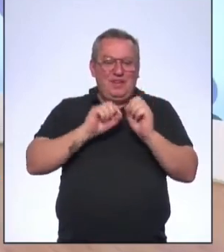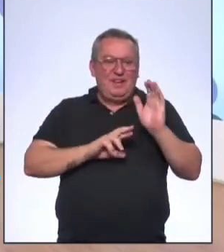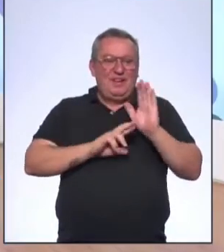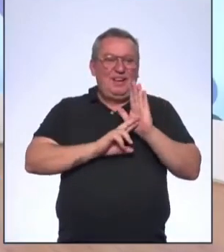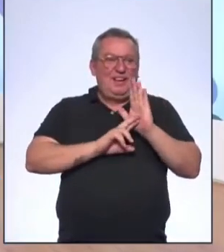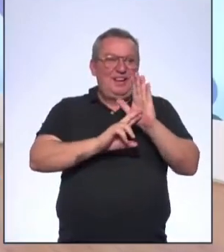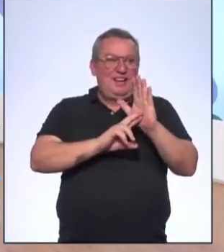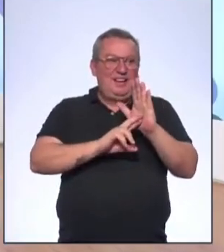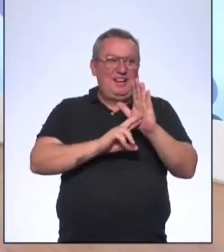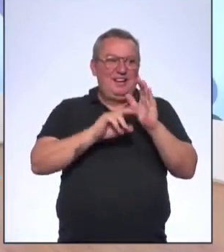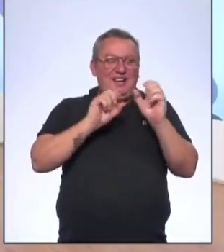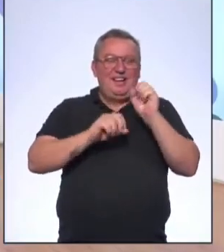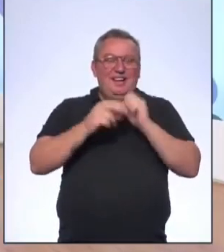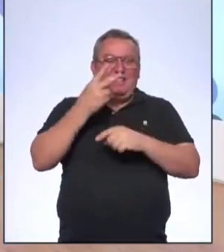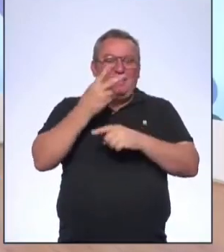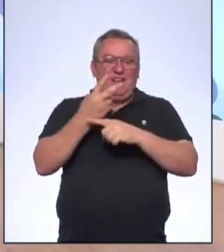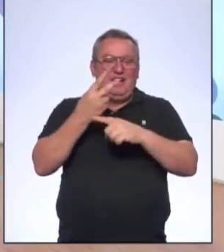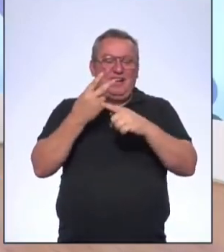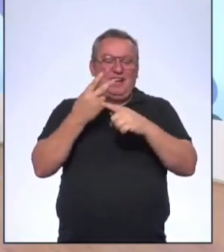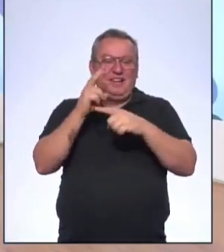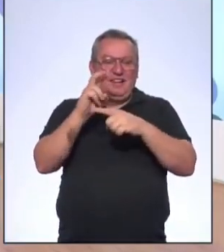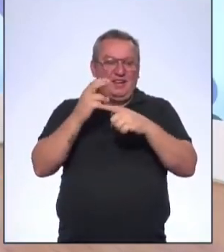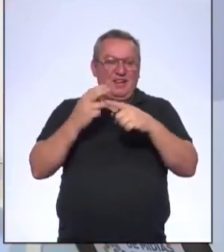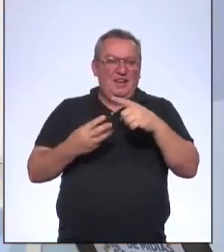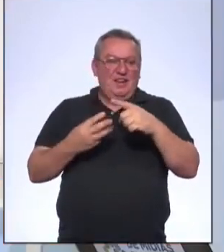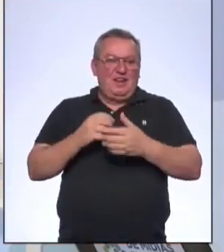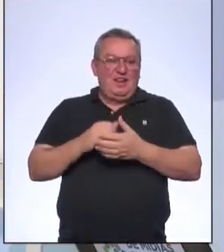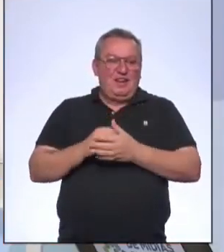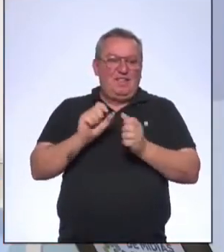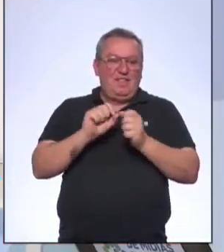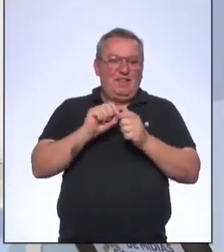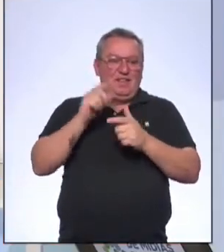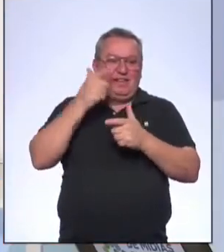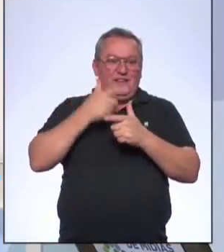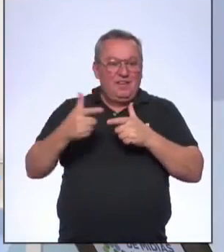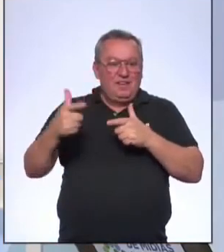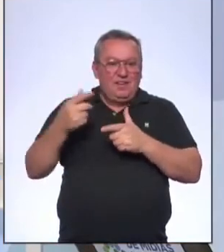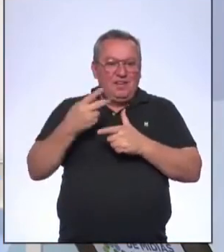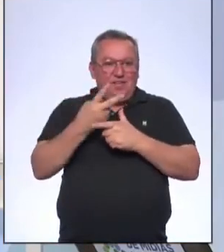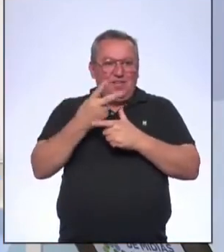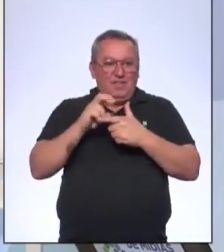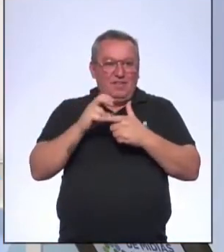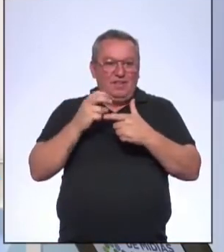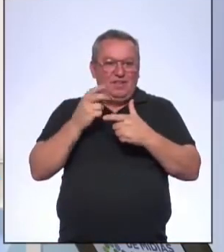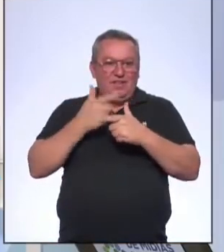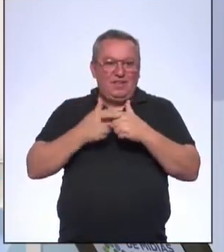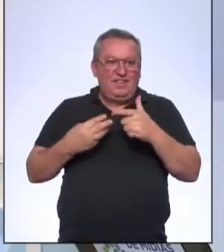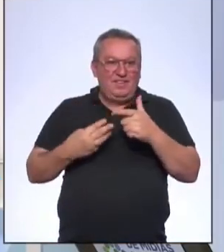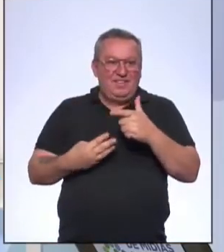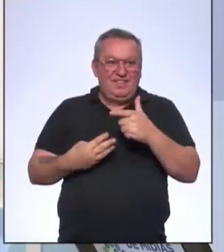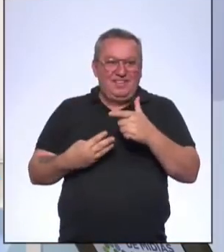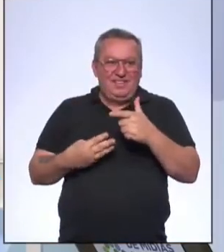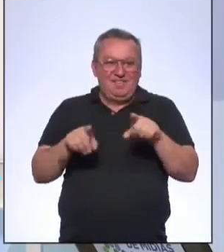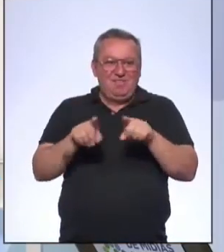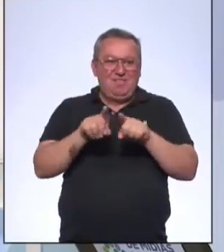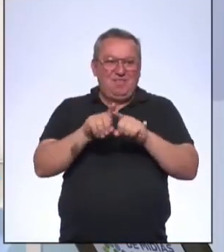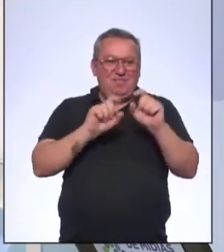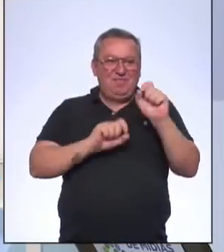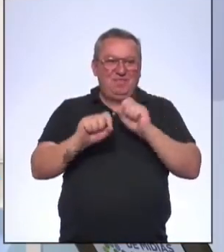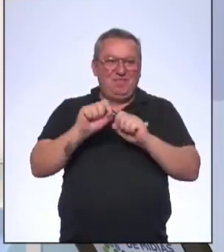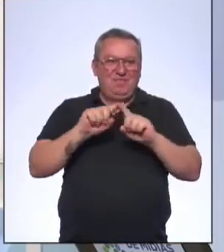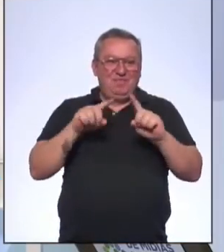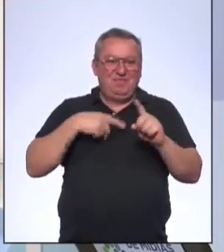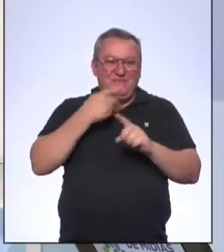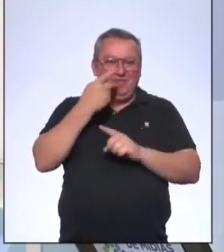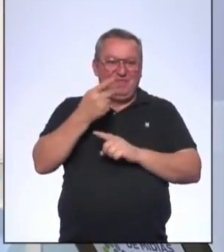representação que não seja 25 terços? Ok, vamos fazer a divisão. 25 dividido por 3, temos aí, como disse,